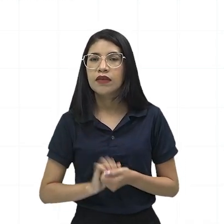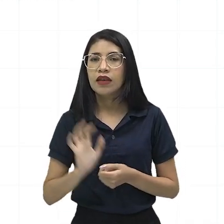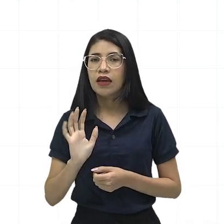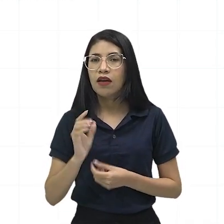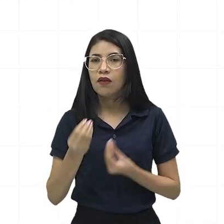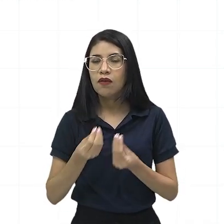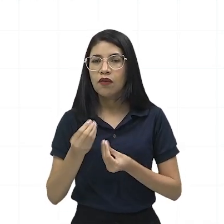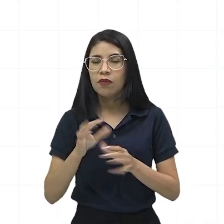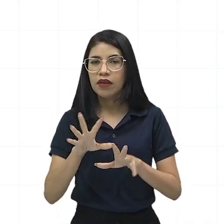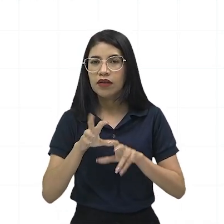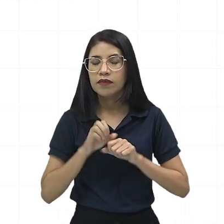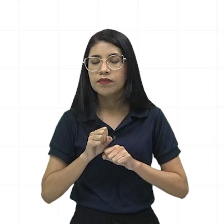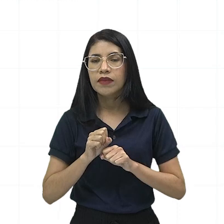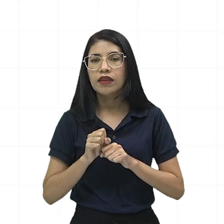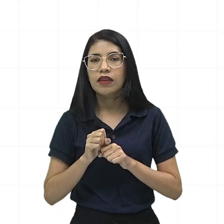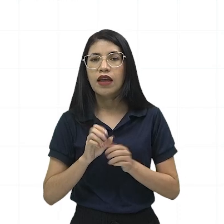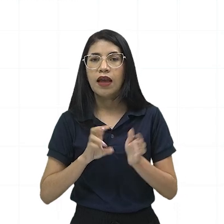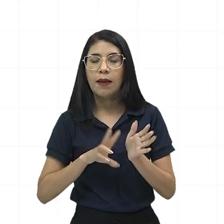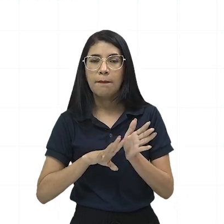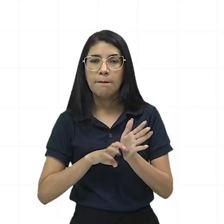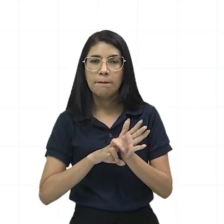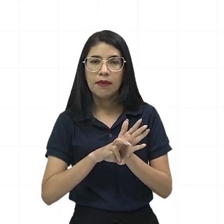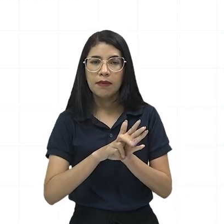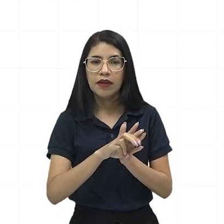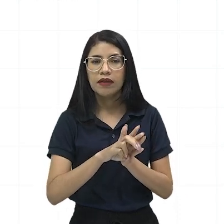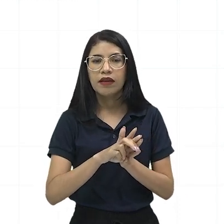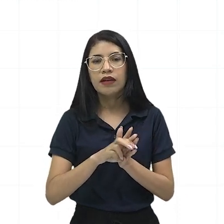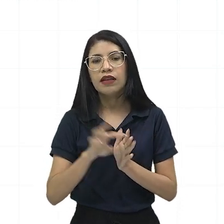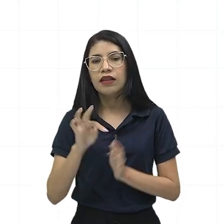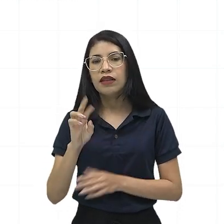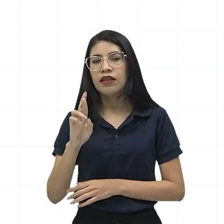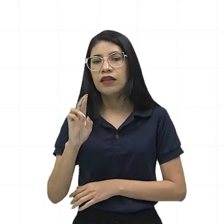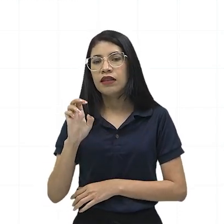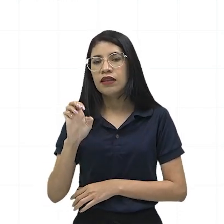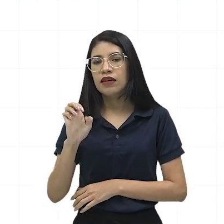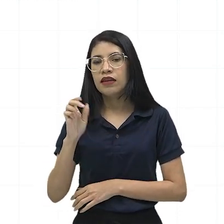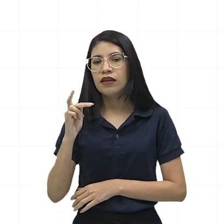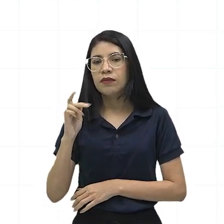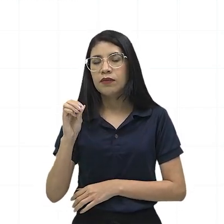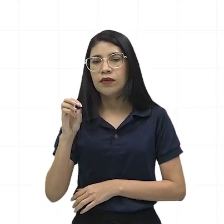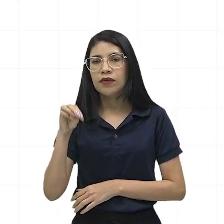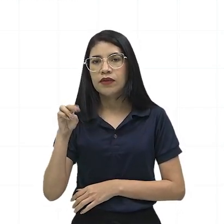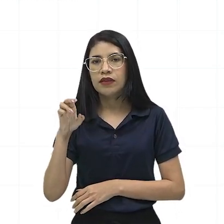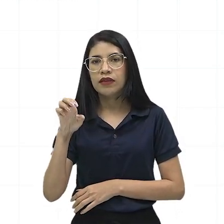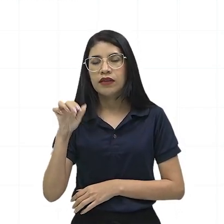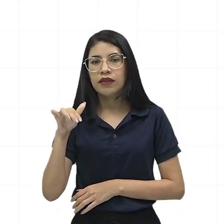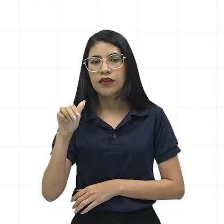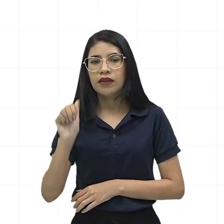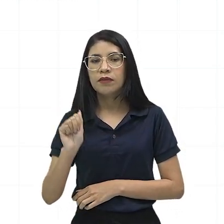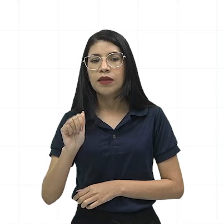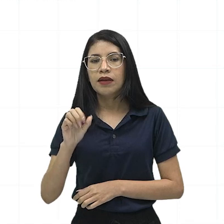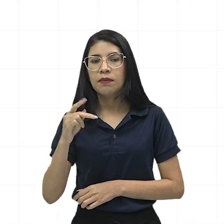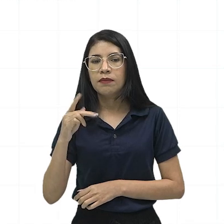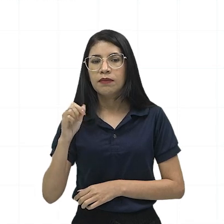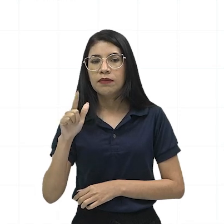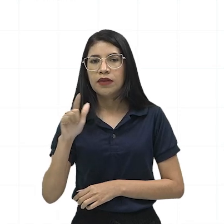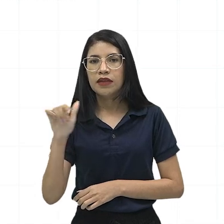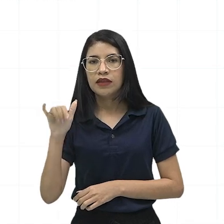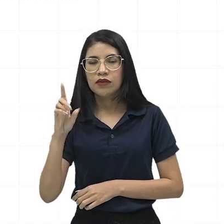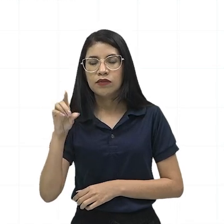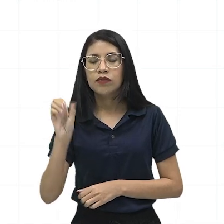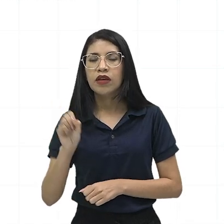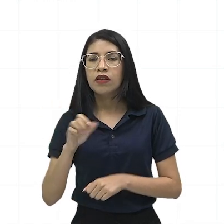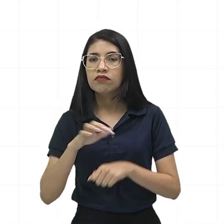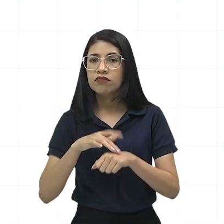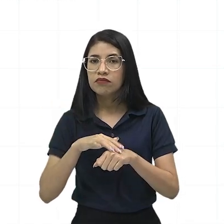causada pela bactéria Treponema pallidum. Então, a sífilis é uma infecção sexualmente